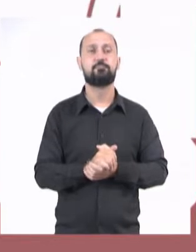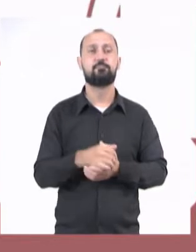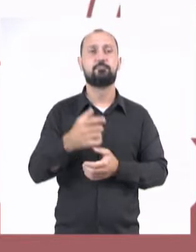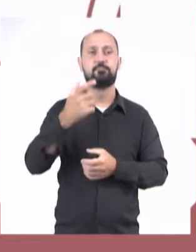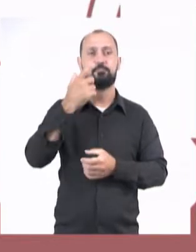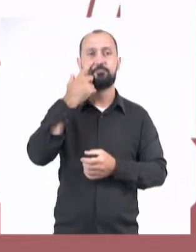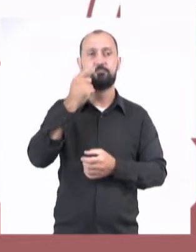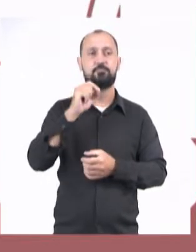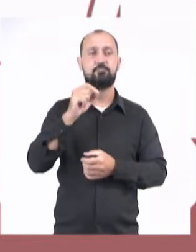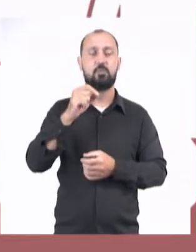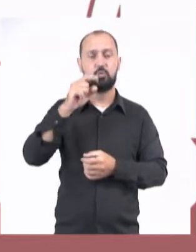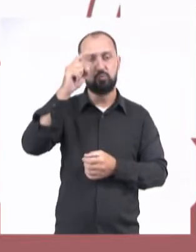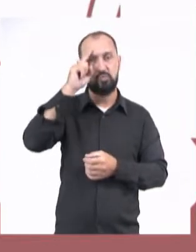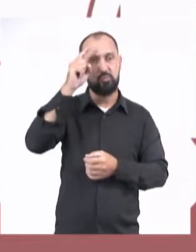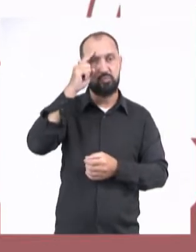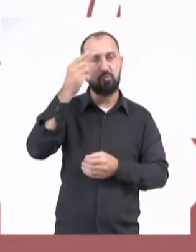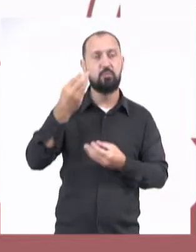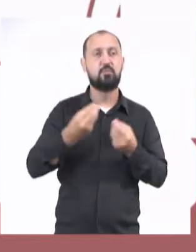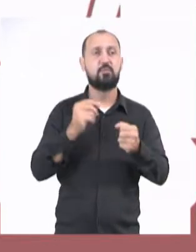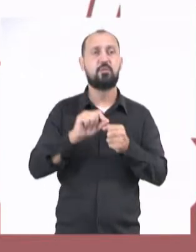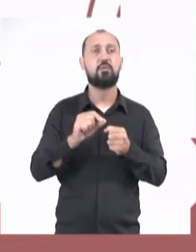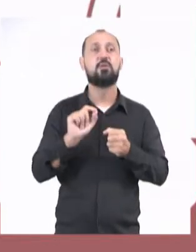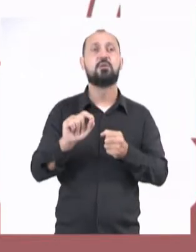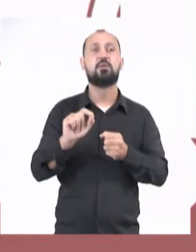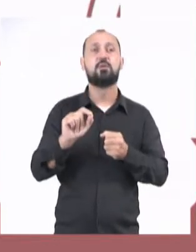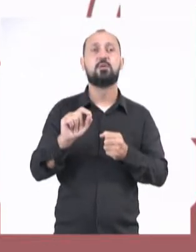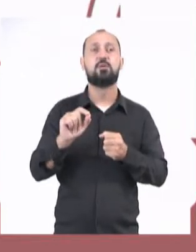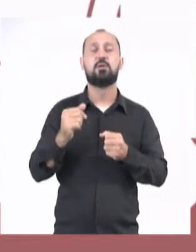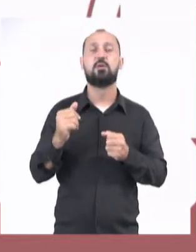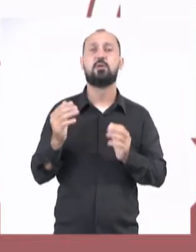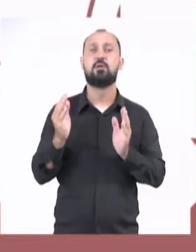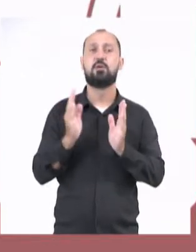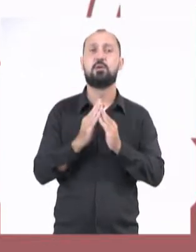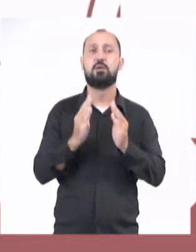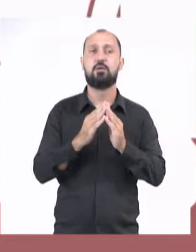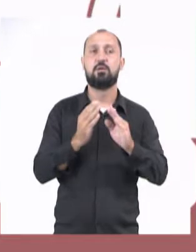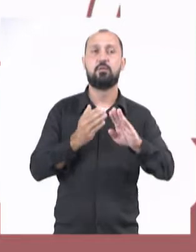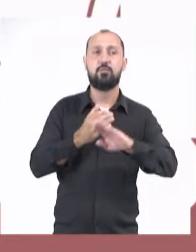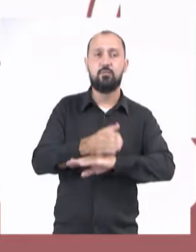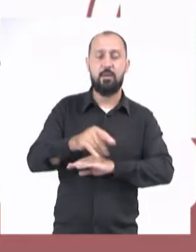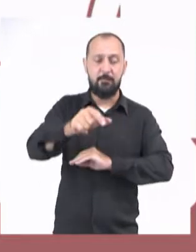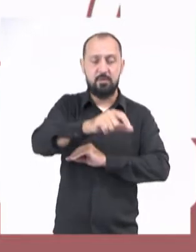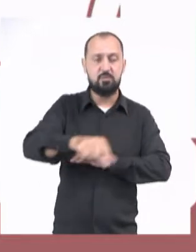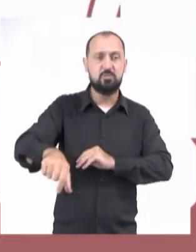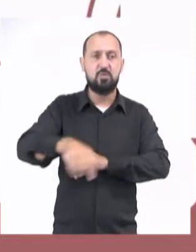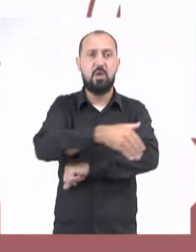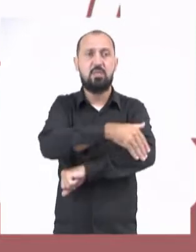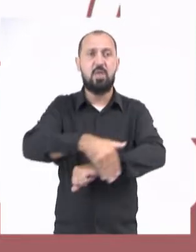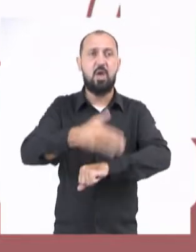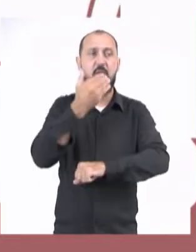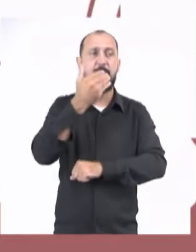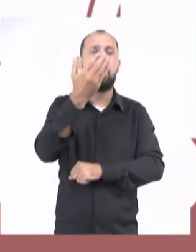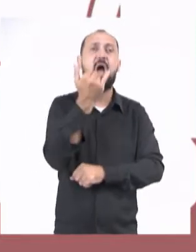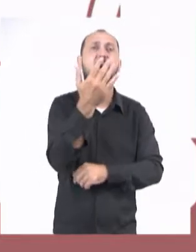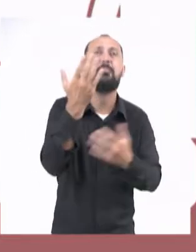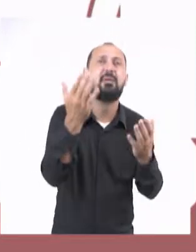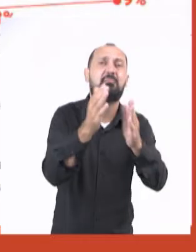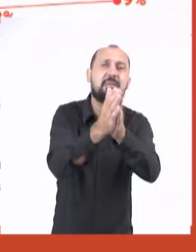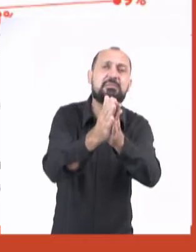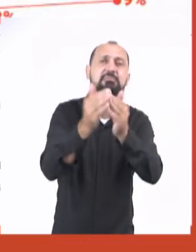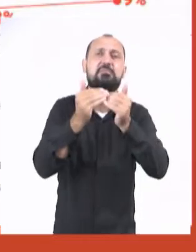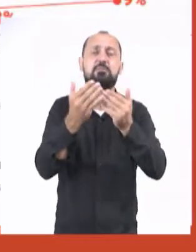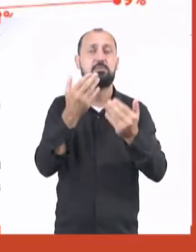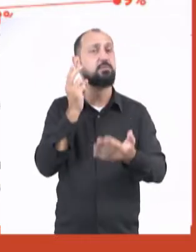contundentemente no nosso dia a dia, né? Quem nunca saiu de casa e não viu uma pessoa passando fome na rua, não está saindo de casa